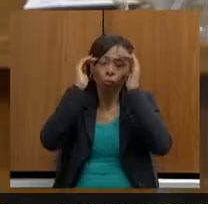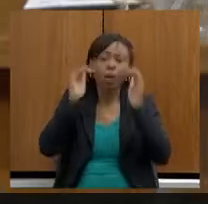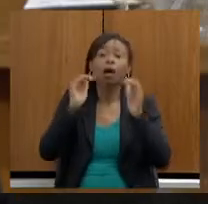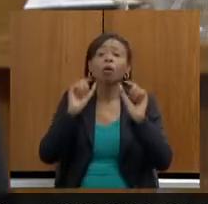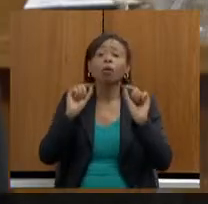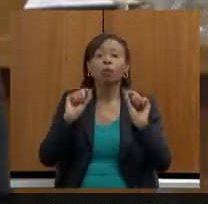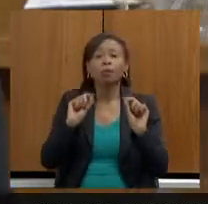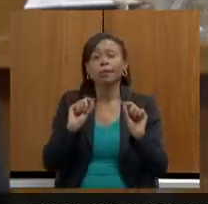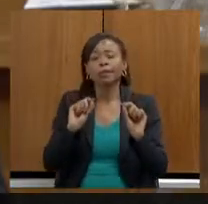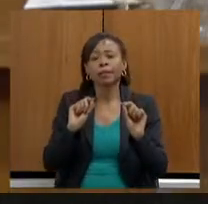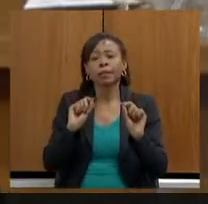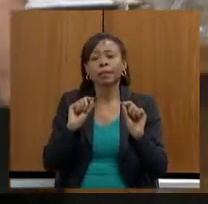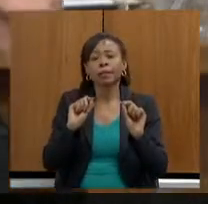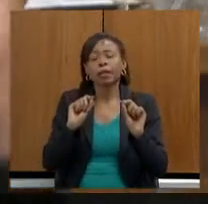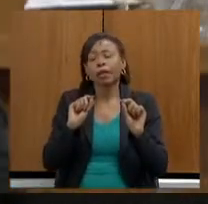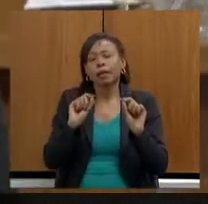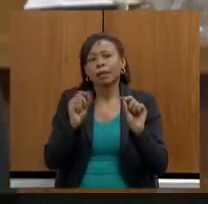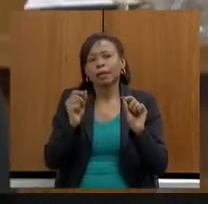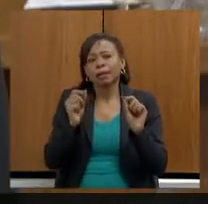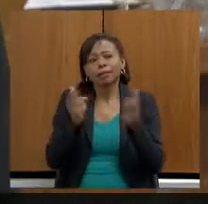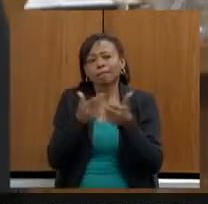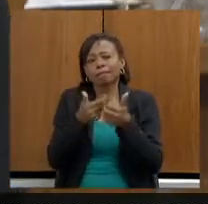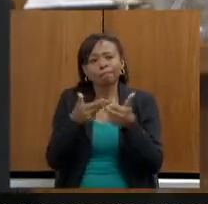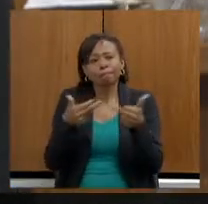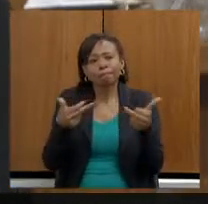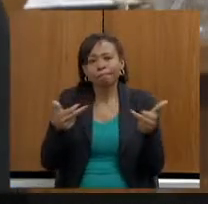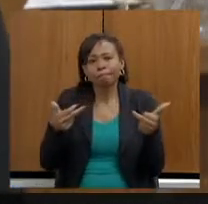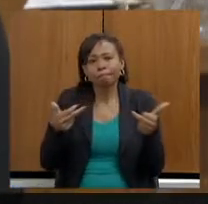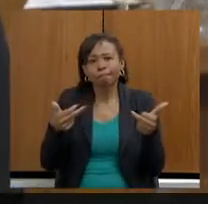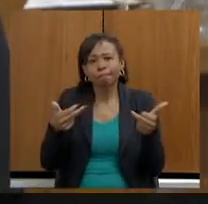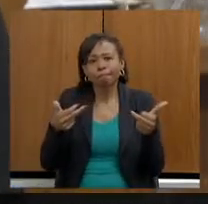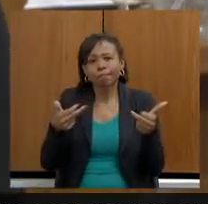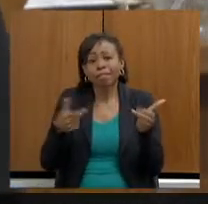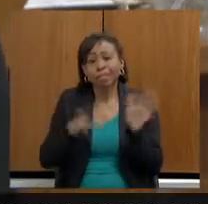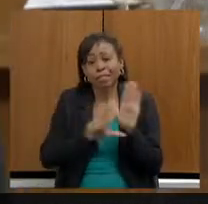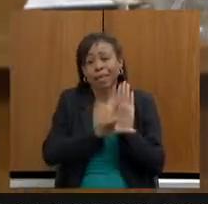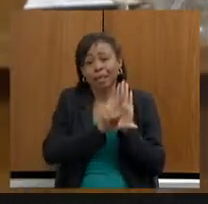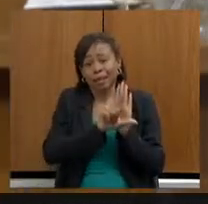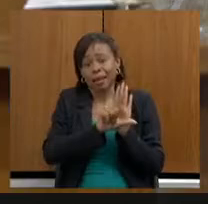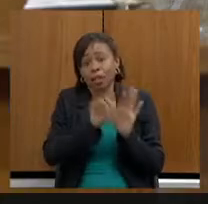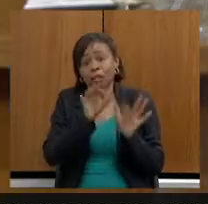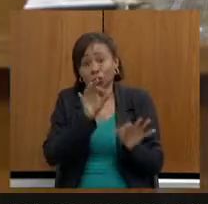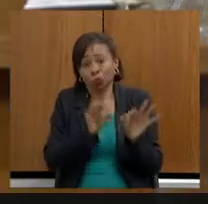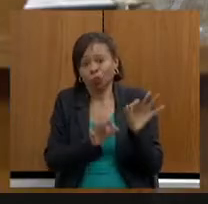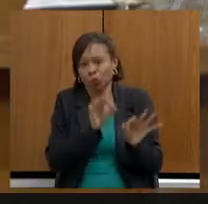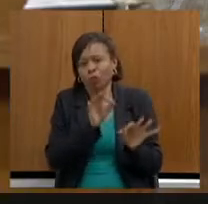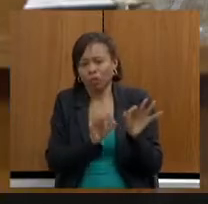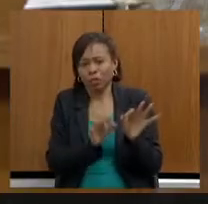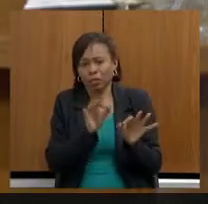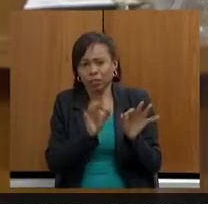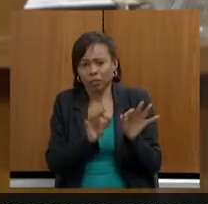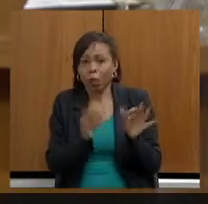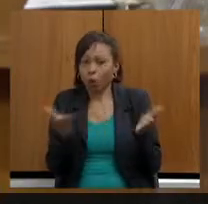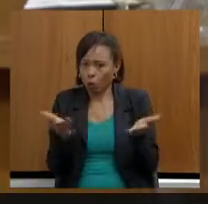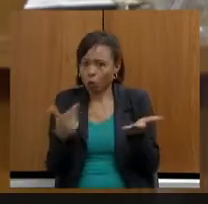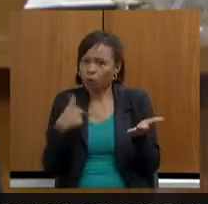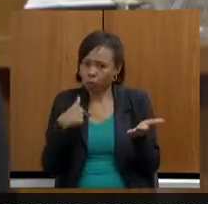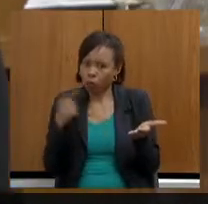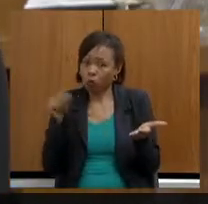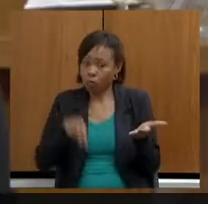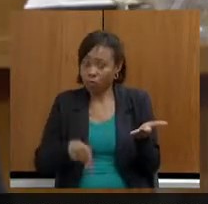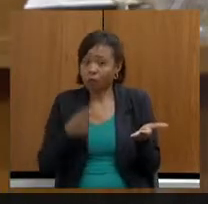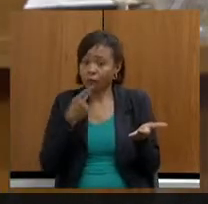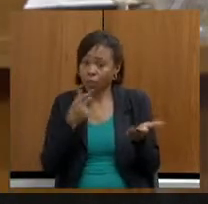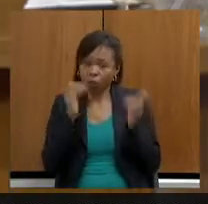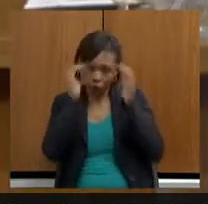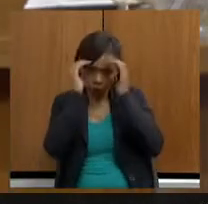né as questões determinadas juridicamente isso que eu vim dizer aqui hoje que a gente vai honrar os